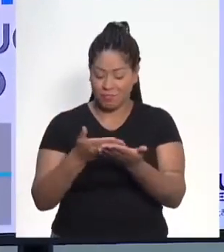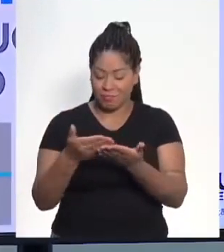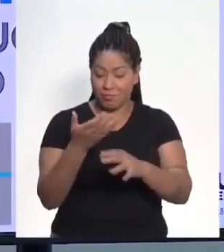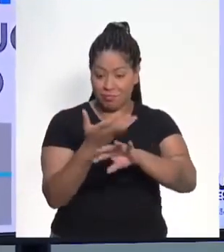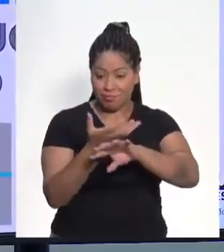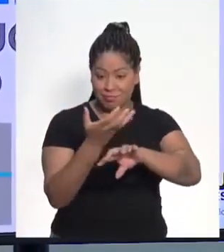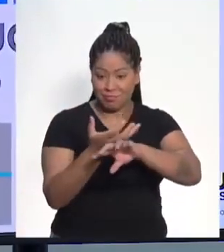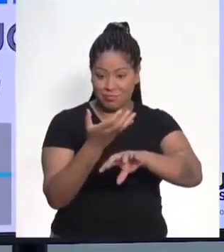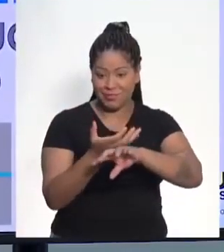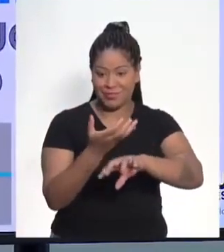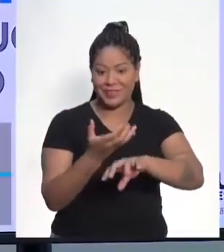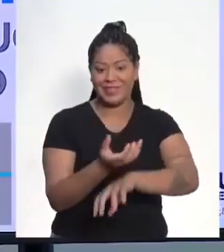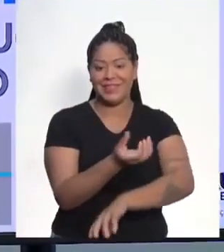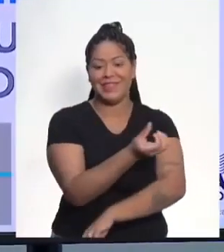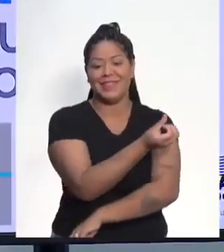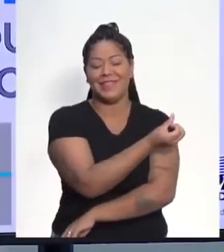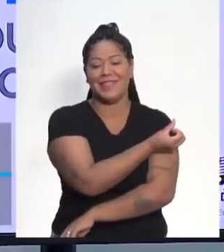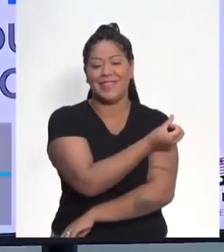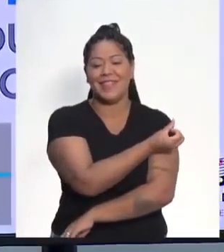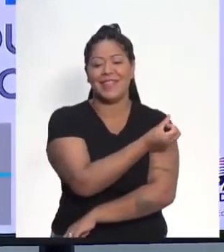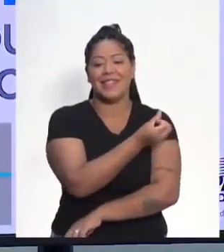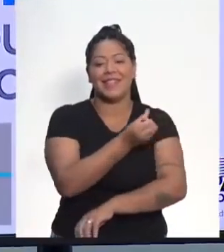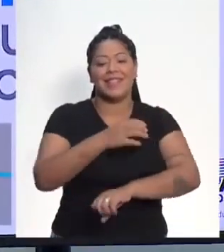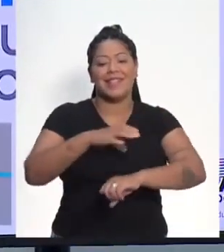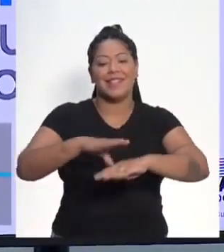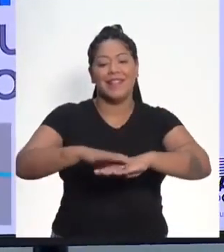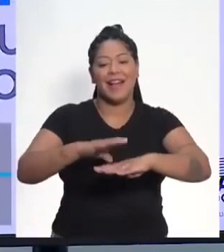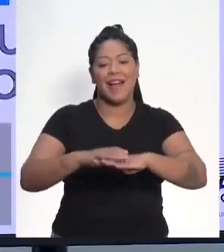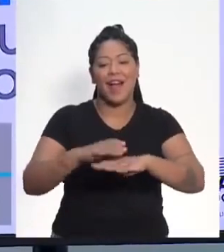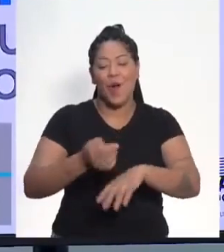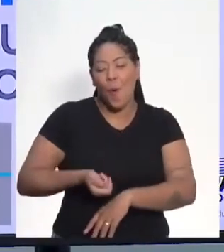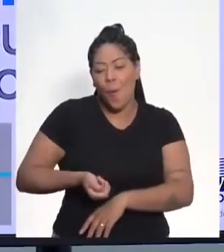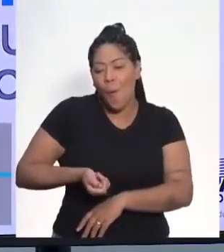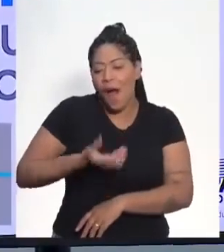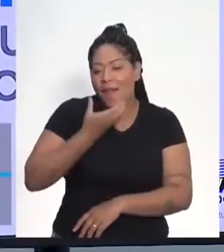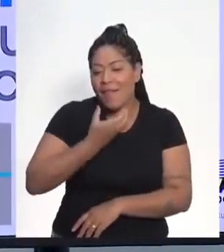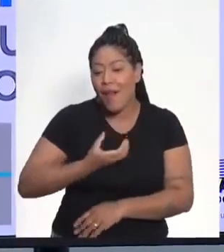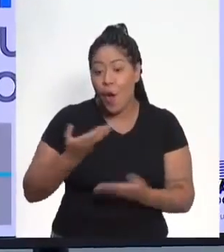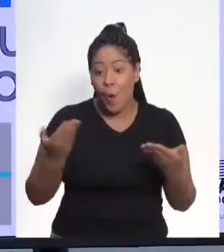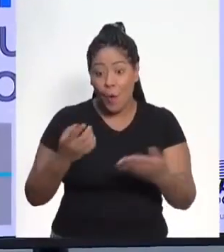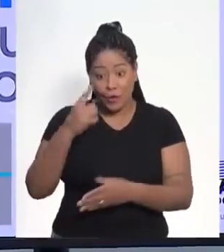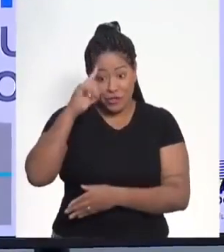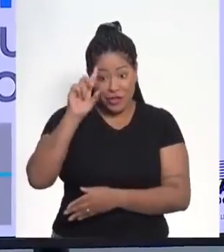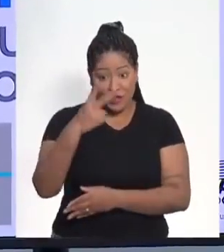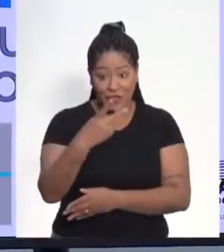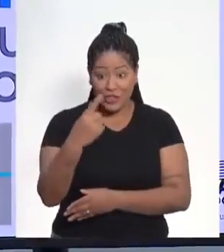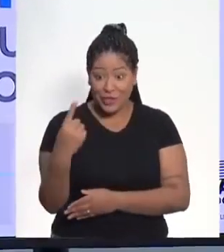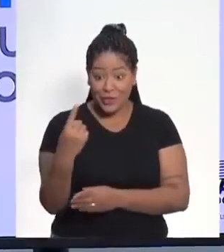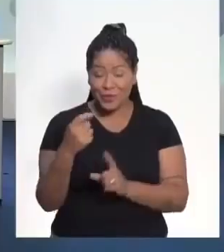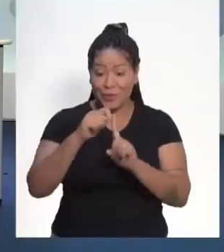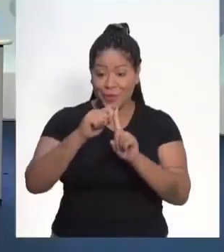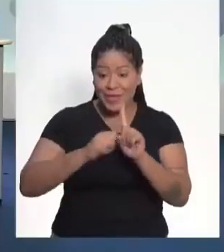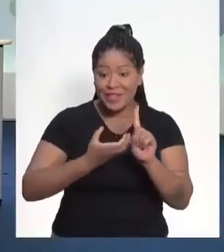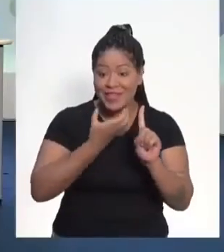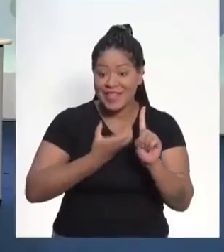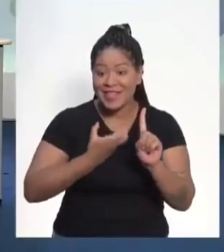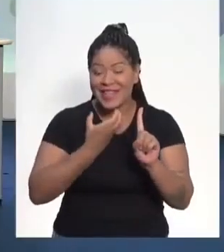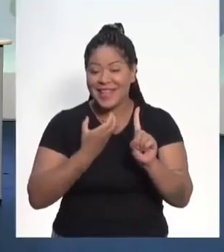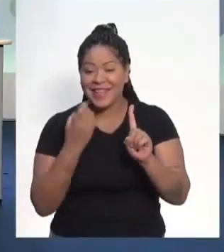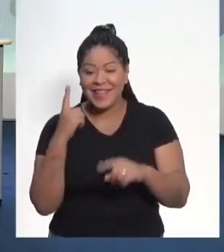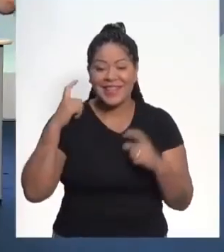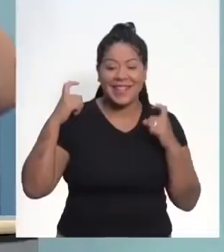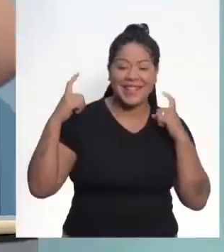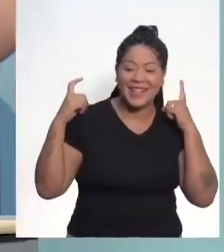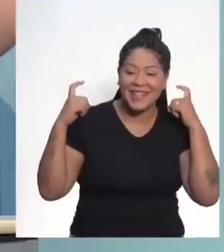ensino fundamental, anos finais, às vésperas do Natal. Hoje é dia 21 de dezembro. Bom dia, Alessandra.